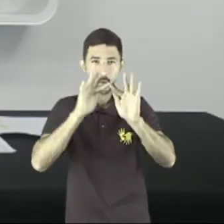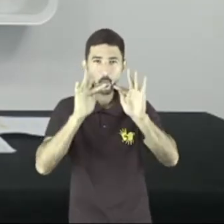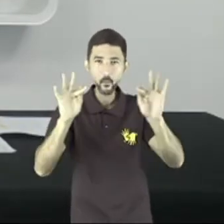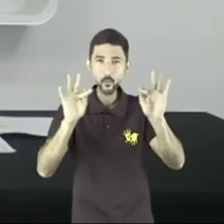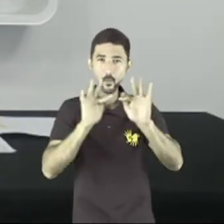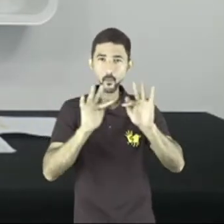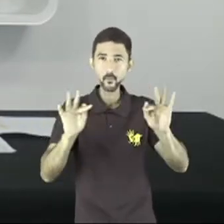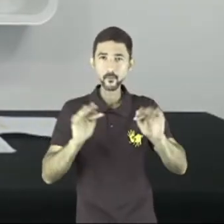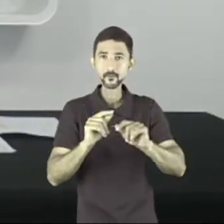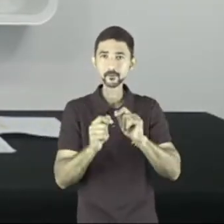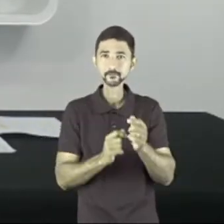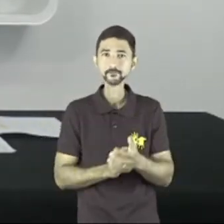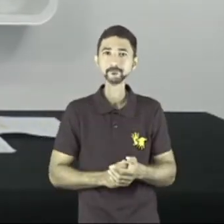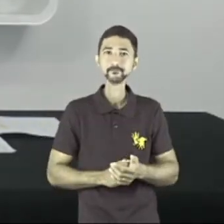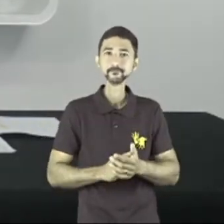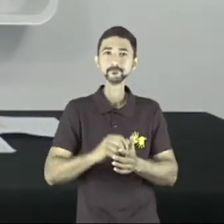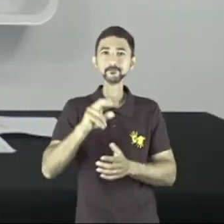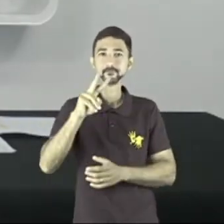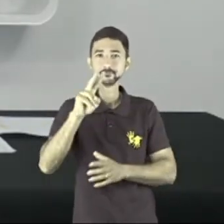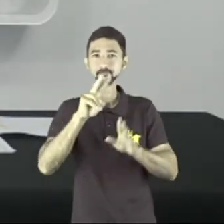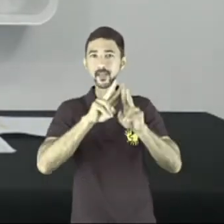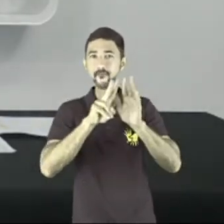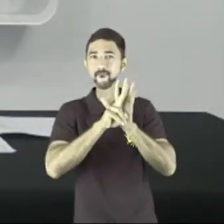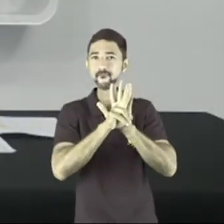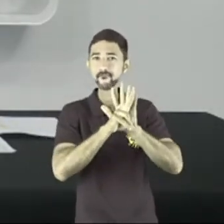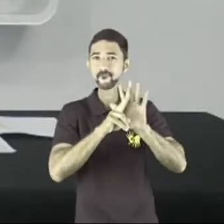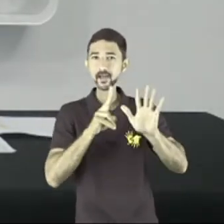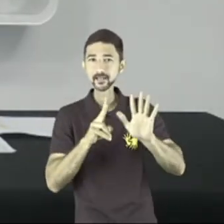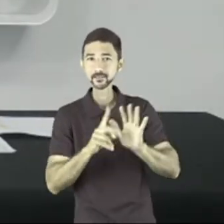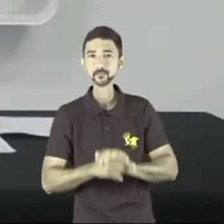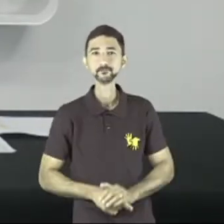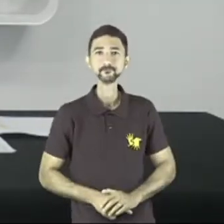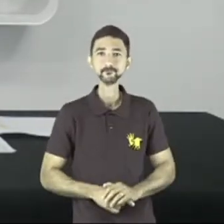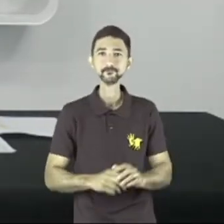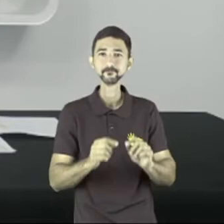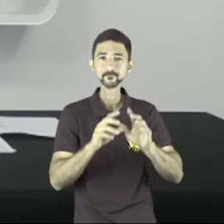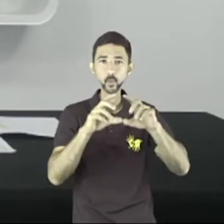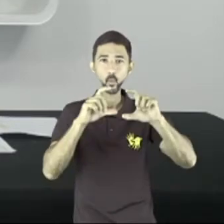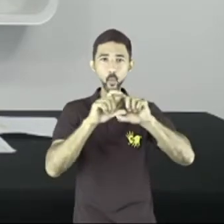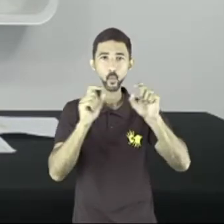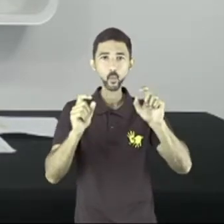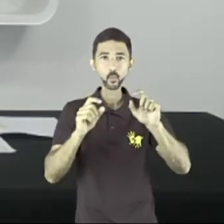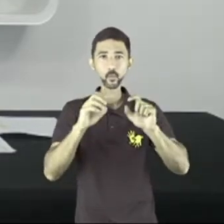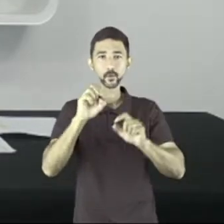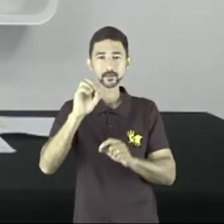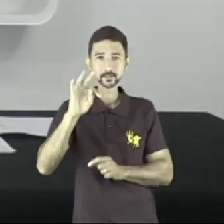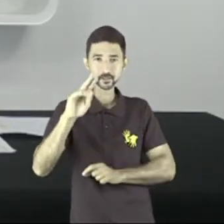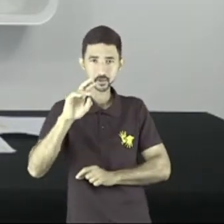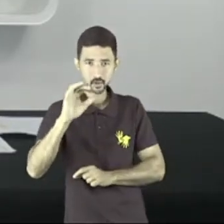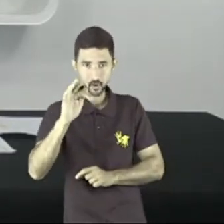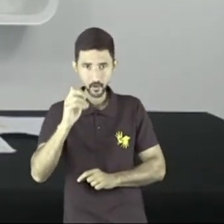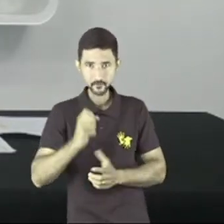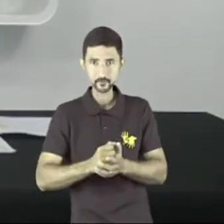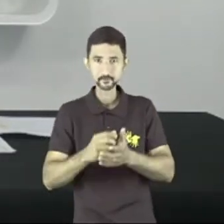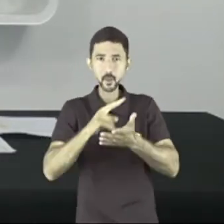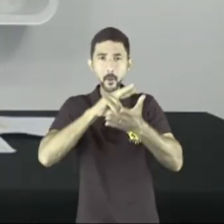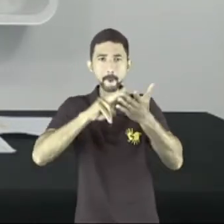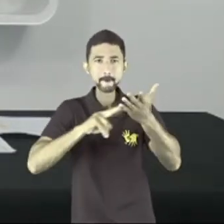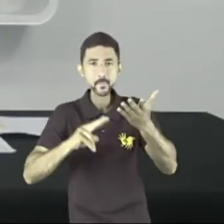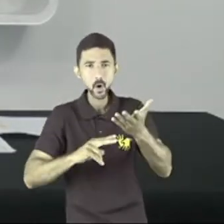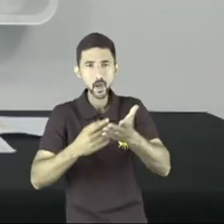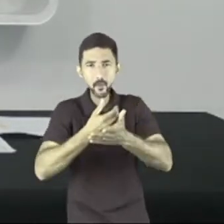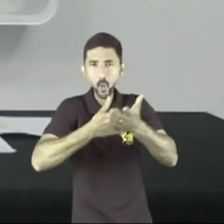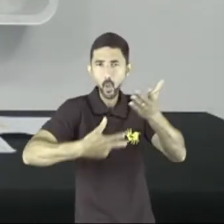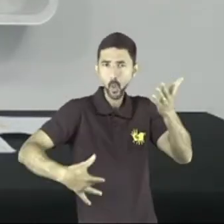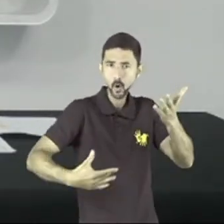do poema é um verso e o conjunto de linhas formam uma estrofe. O poema é um pouco extenso, por isso eu